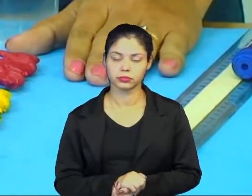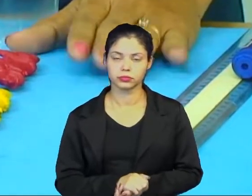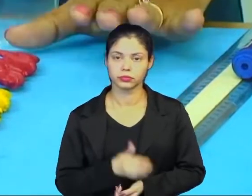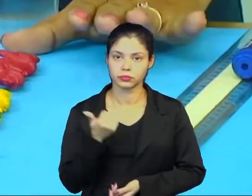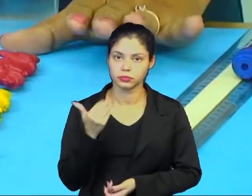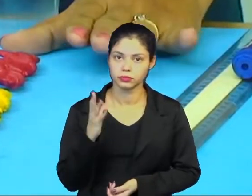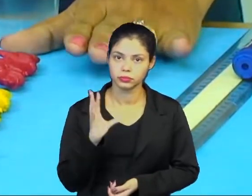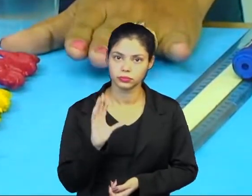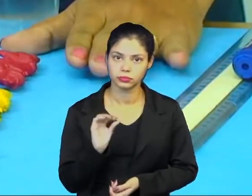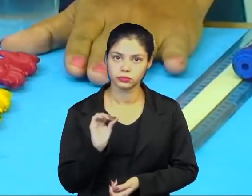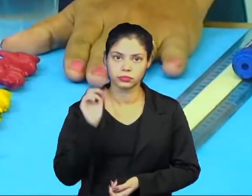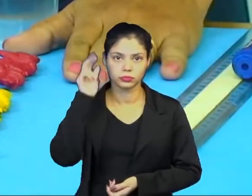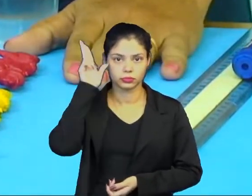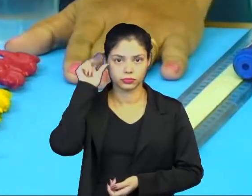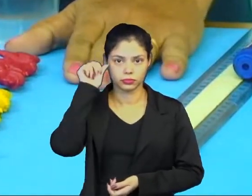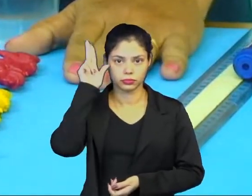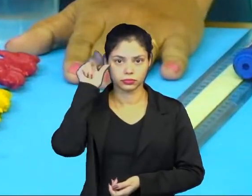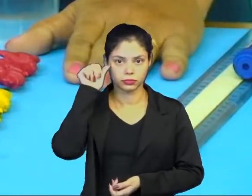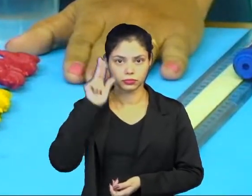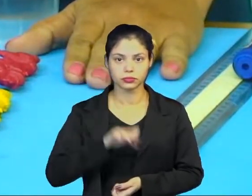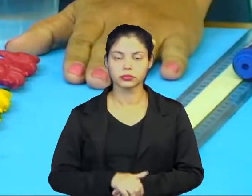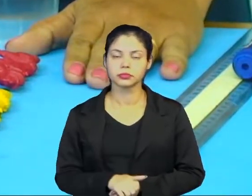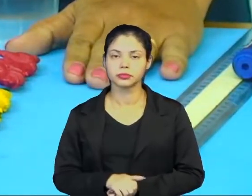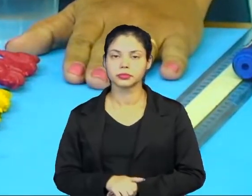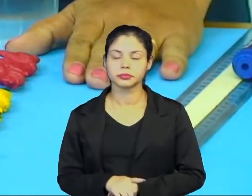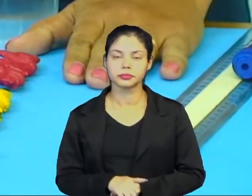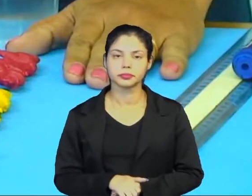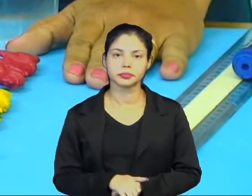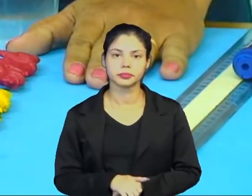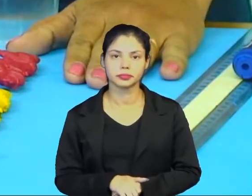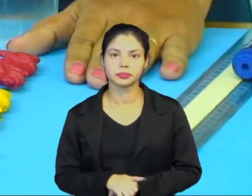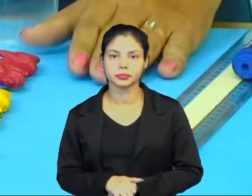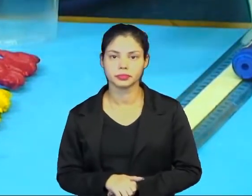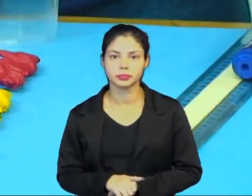eu tenho 10 cavalos